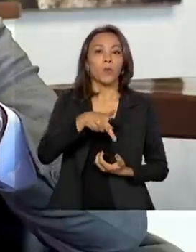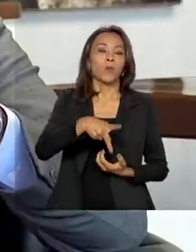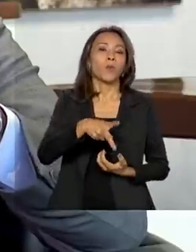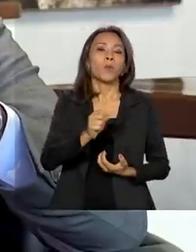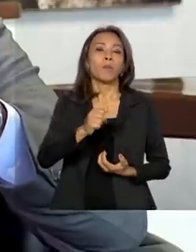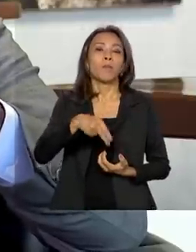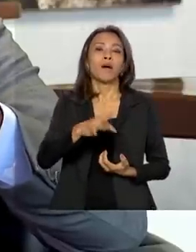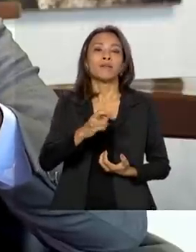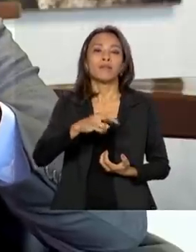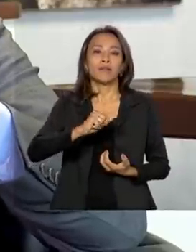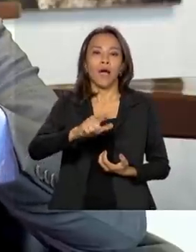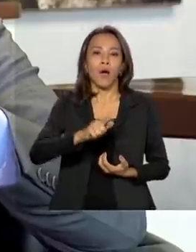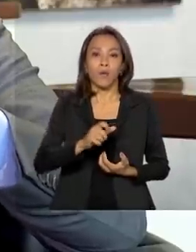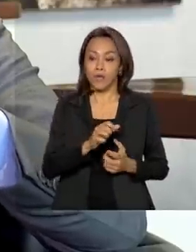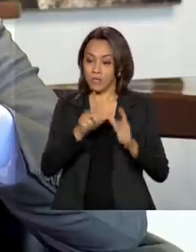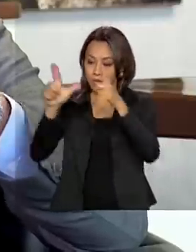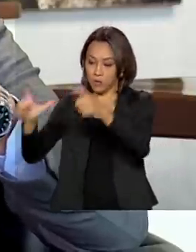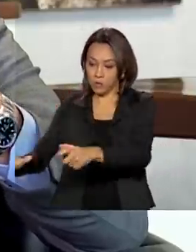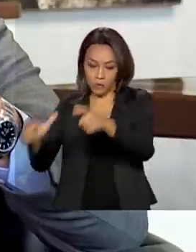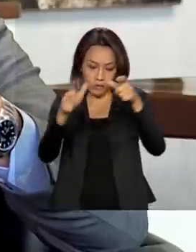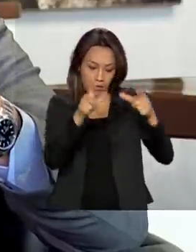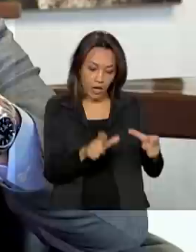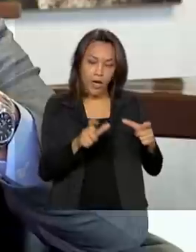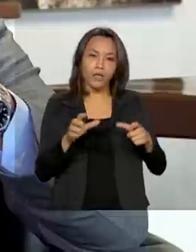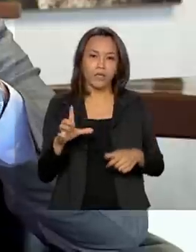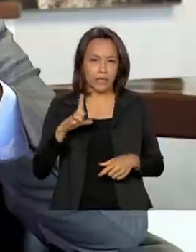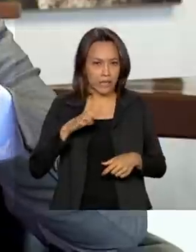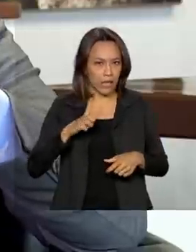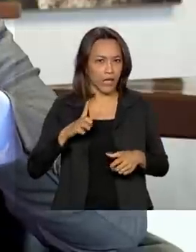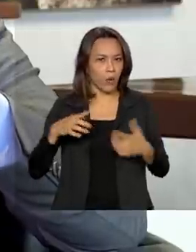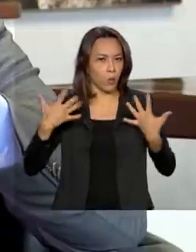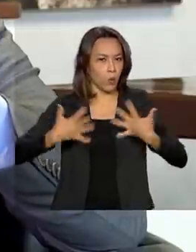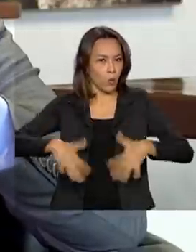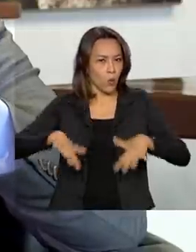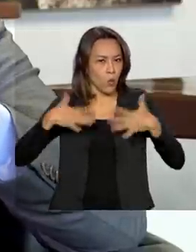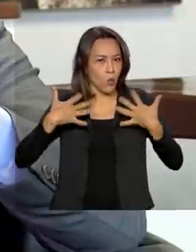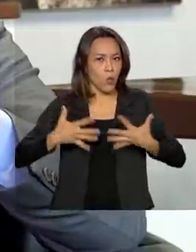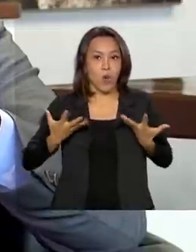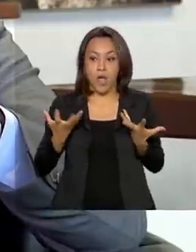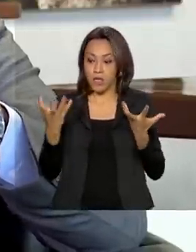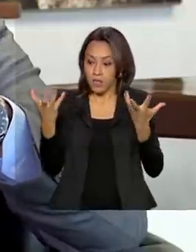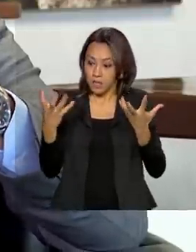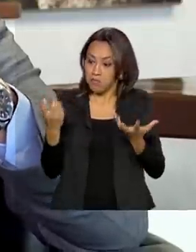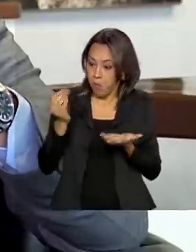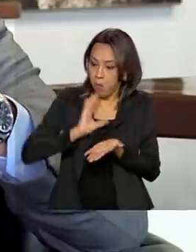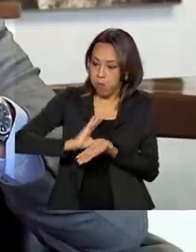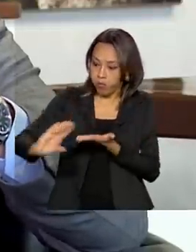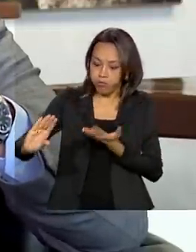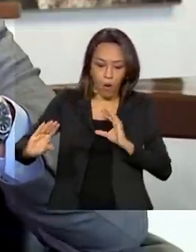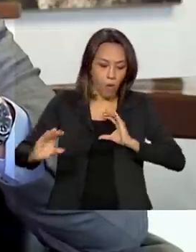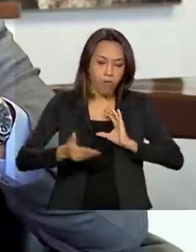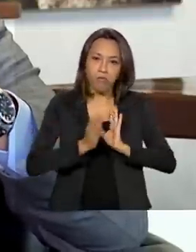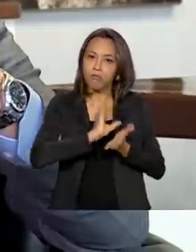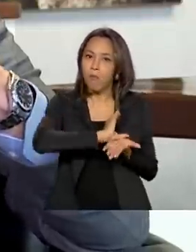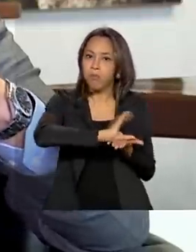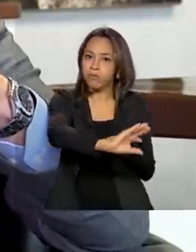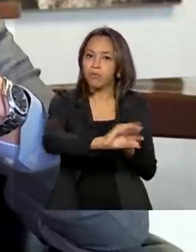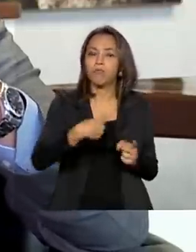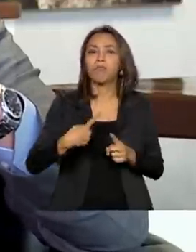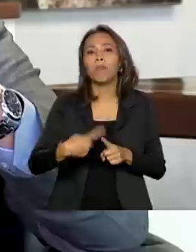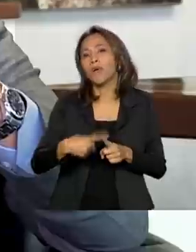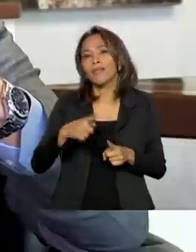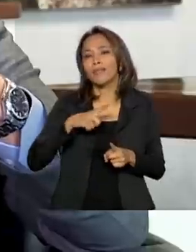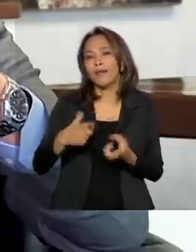Essas áreas, elas têm um potencial de recebimento de recursos em razão não só do papel que cumprem